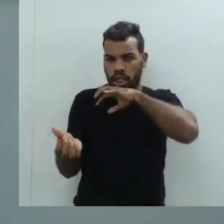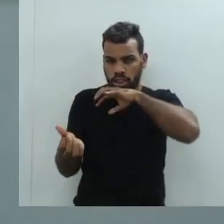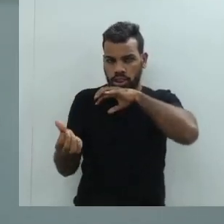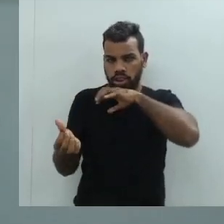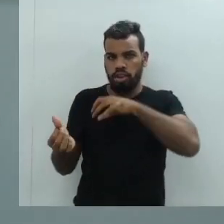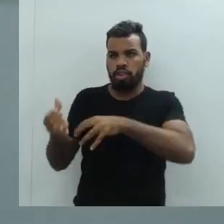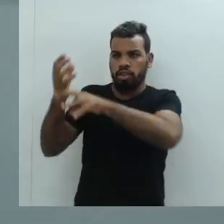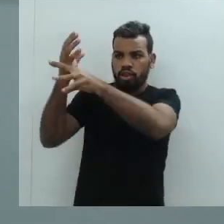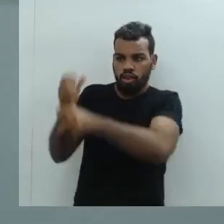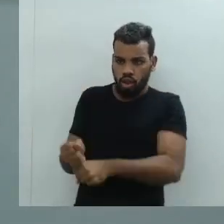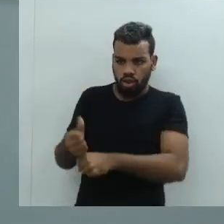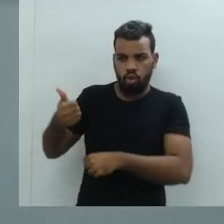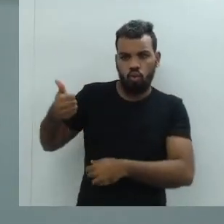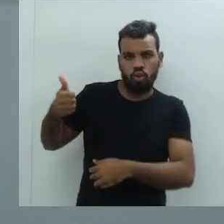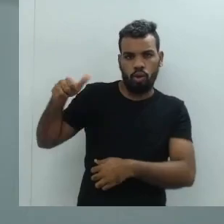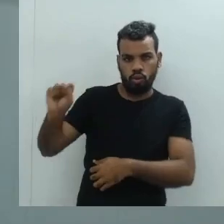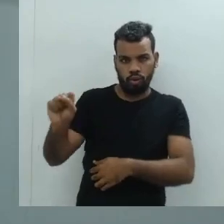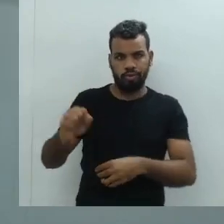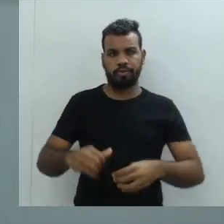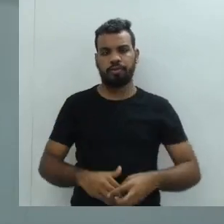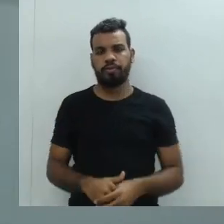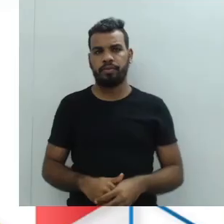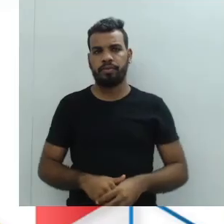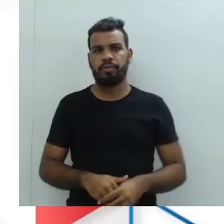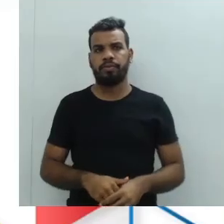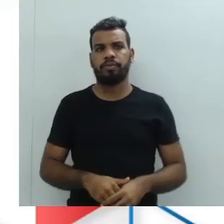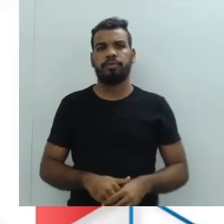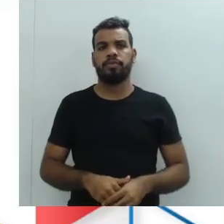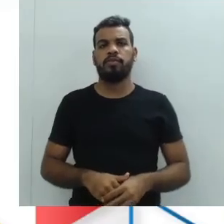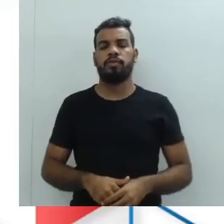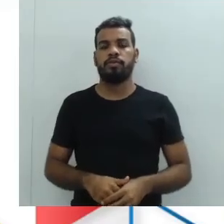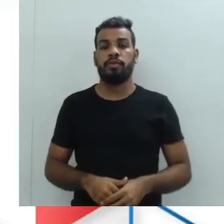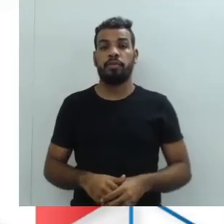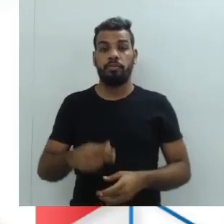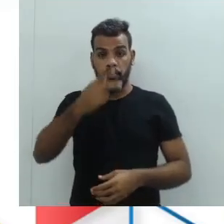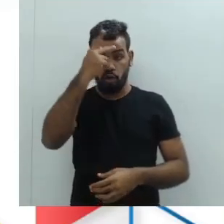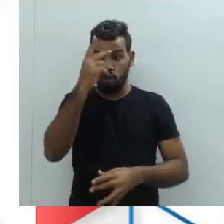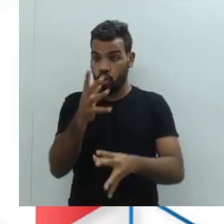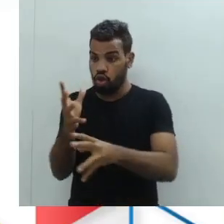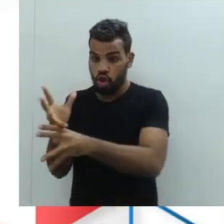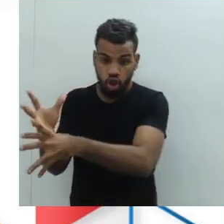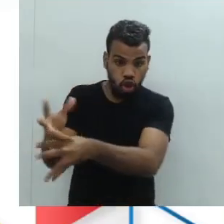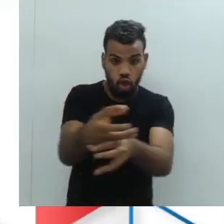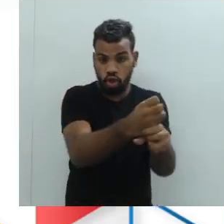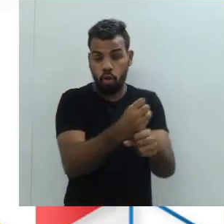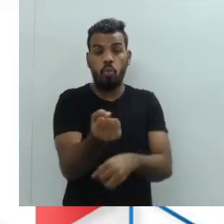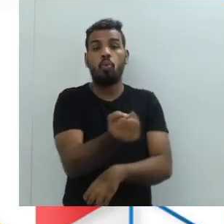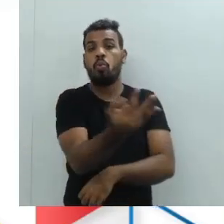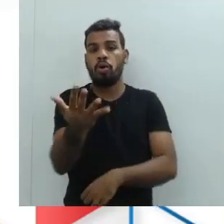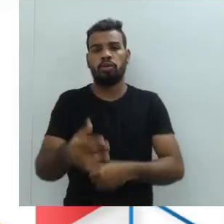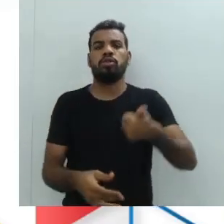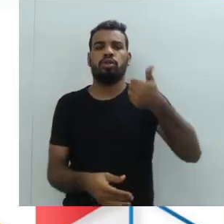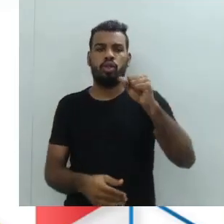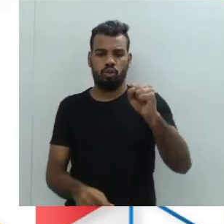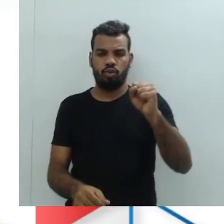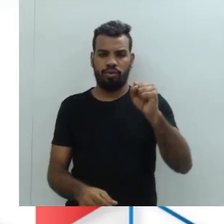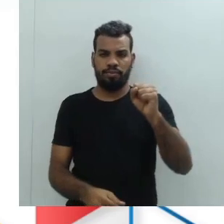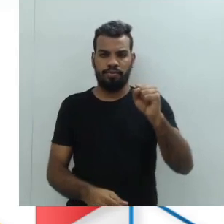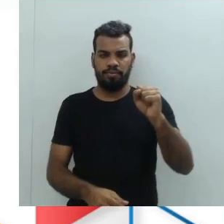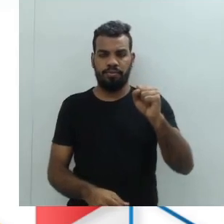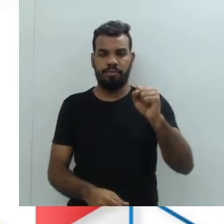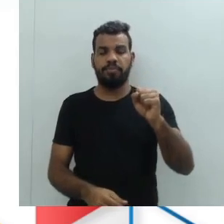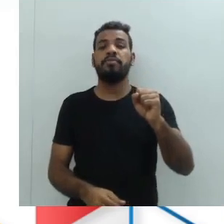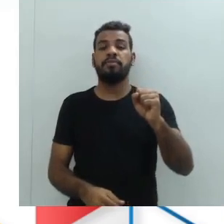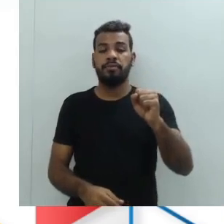seja, 18 é o total. Então, voltando para aqui, eu tenho quantas pessoas foram entrevistadas na sala de aula? 18 pessoas.